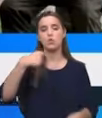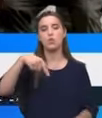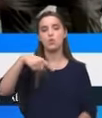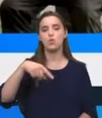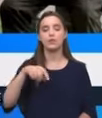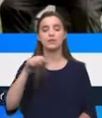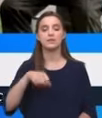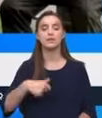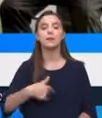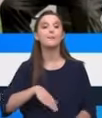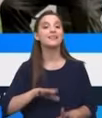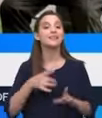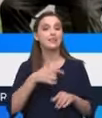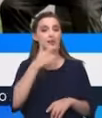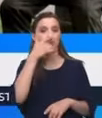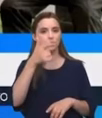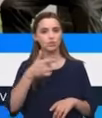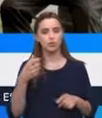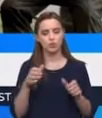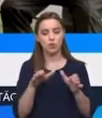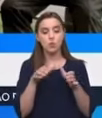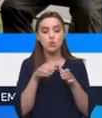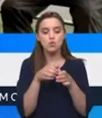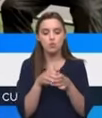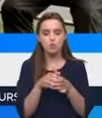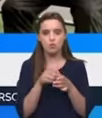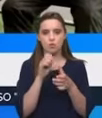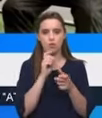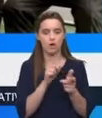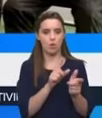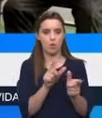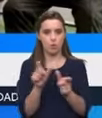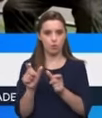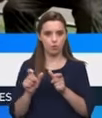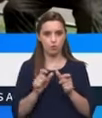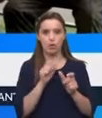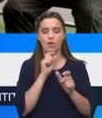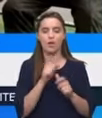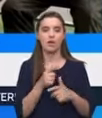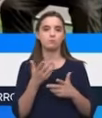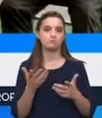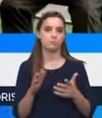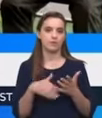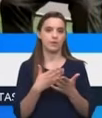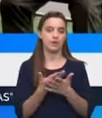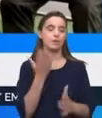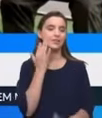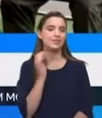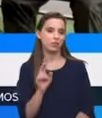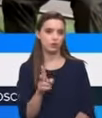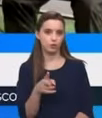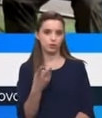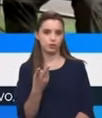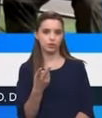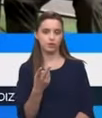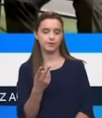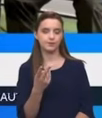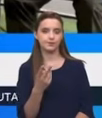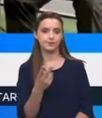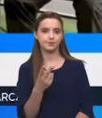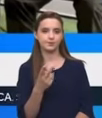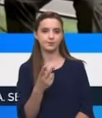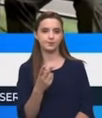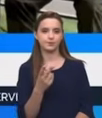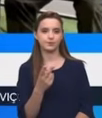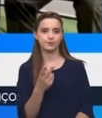de várias pessoas que se controlavam mutuamente e que esse mesmo politburo, por exemplo, levou a 2 tentativas de golpe de Estado, uma tentativa com